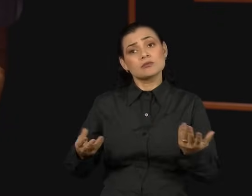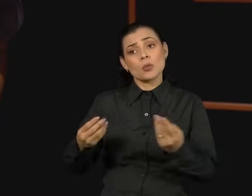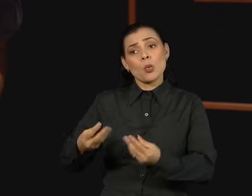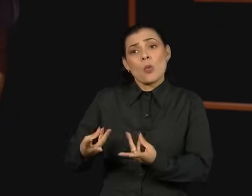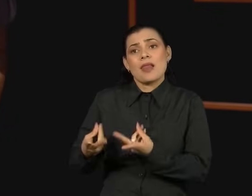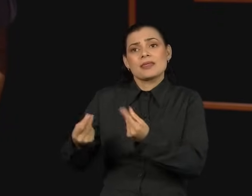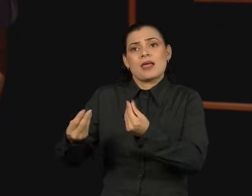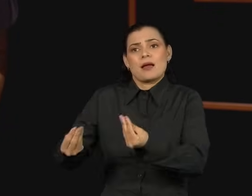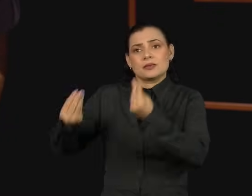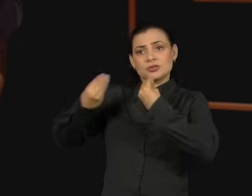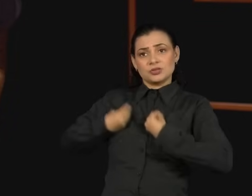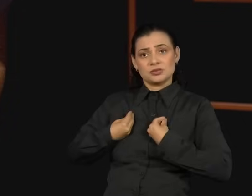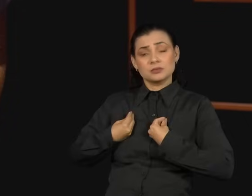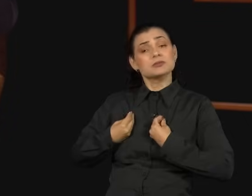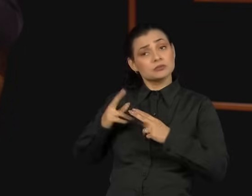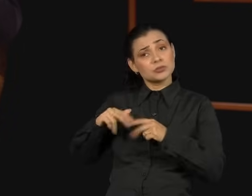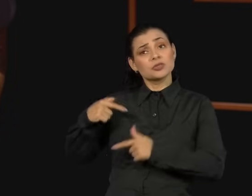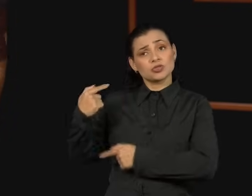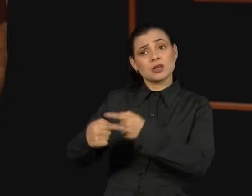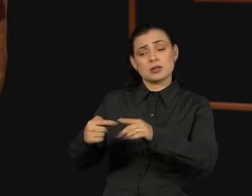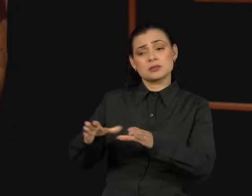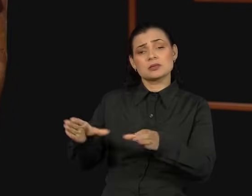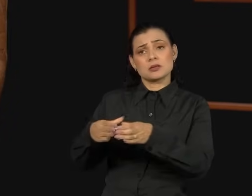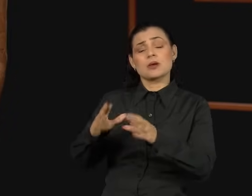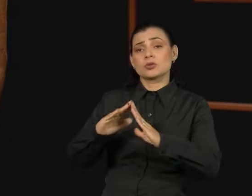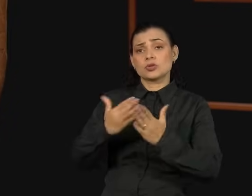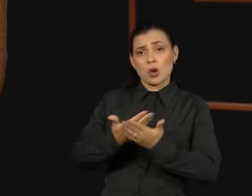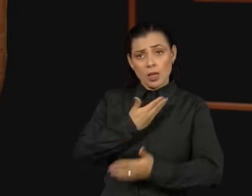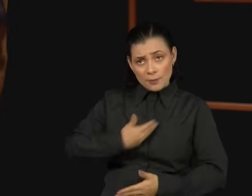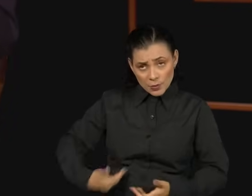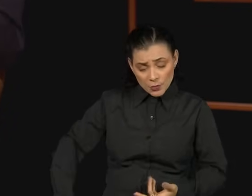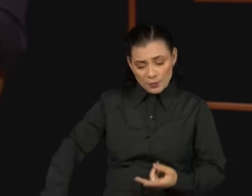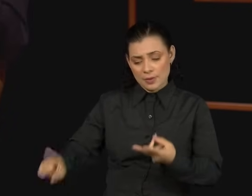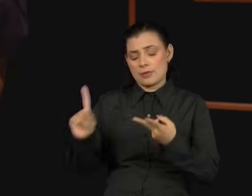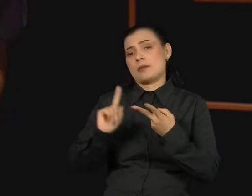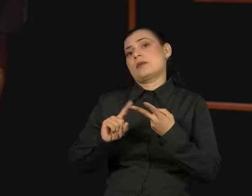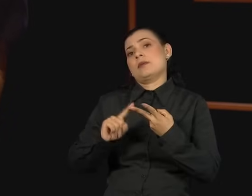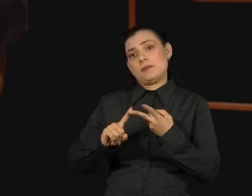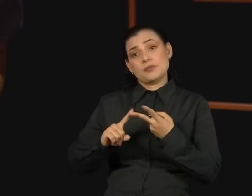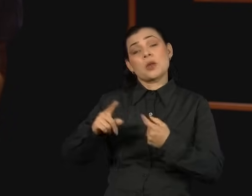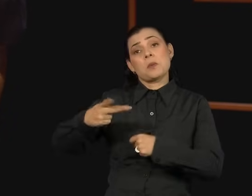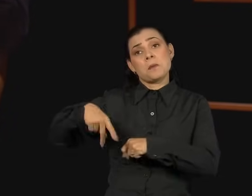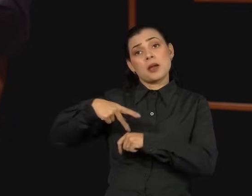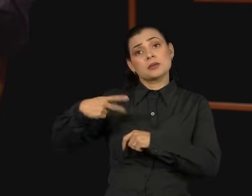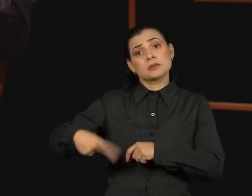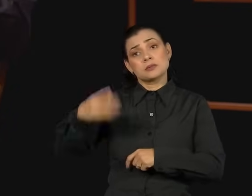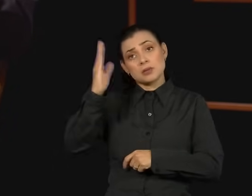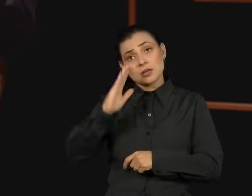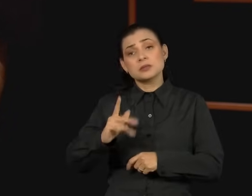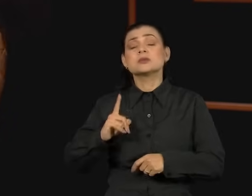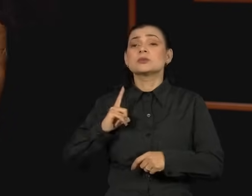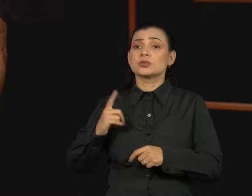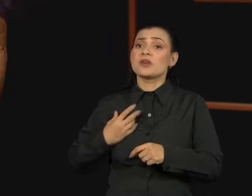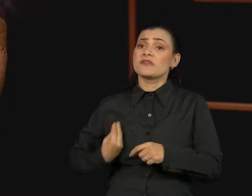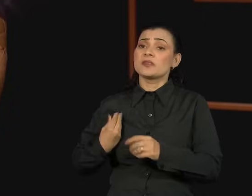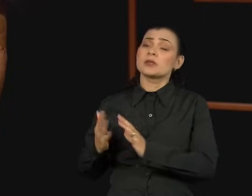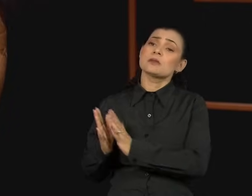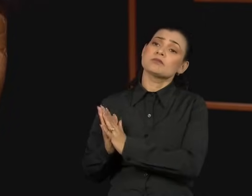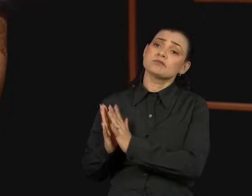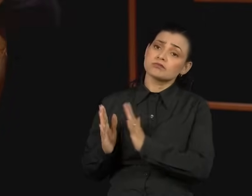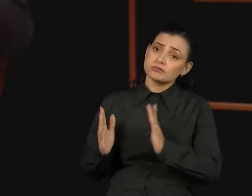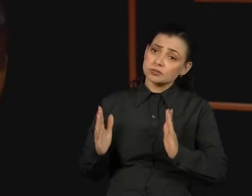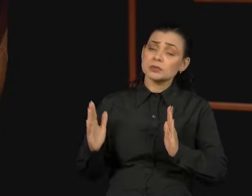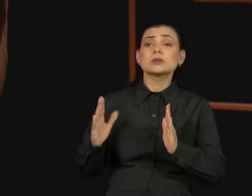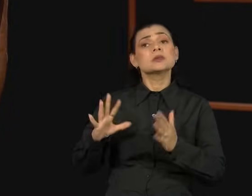em suma, geração formada por escola pública num país que vivia um